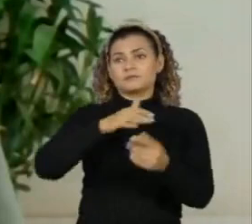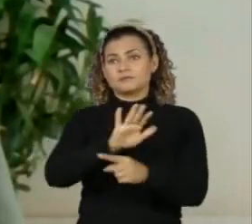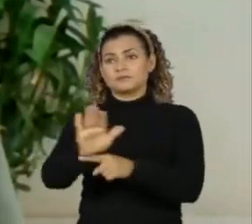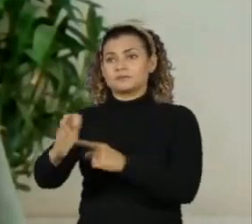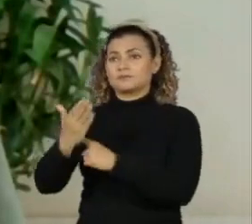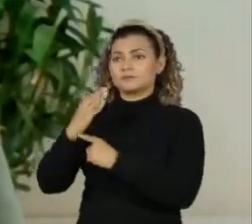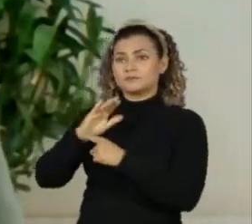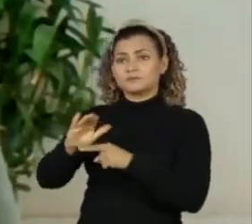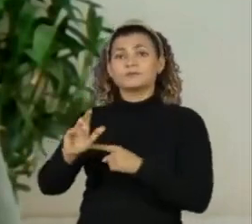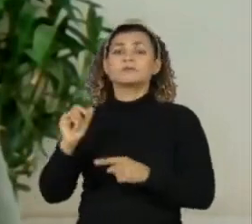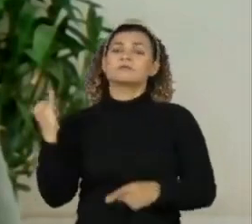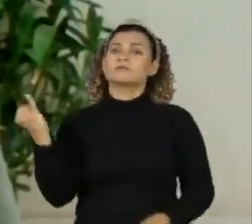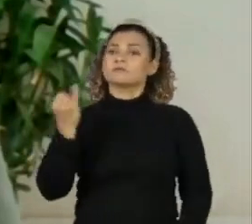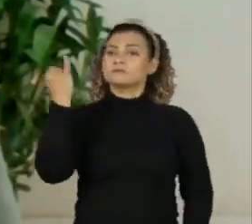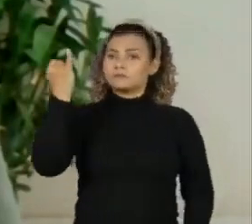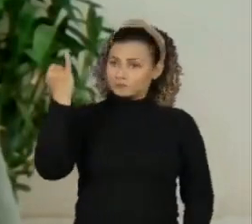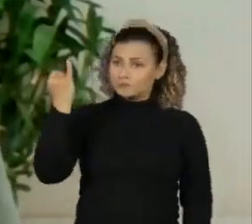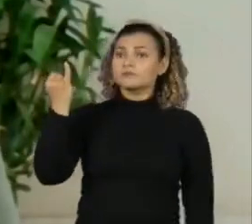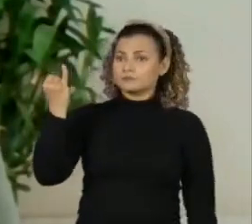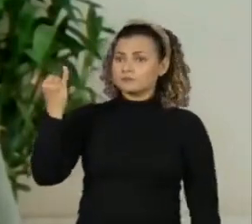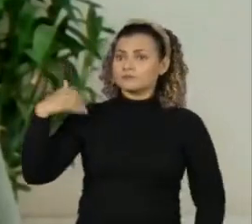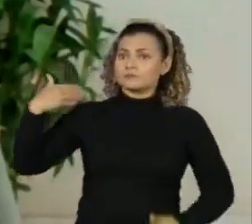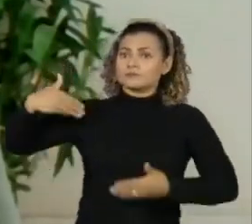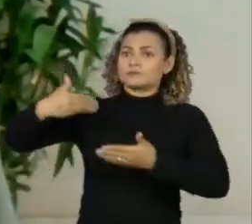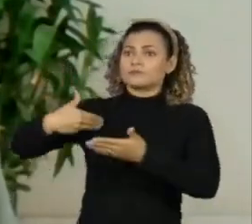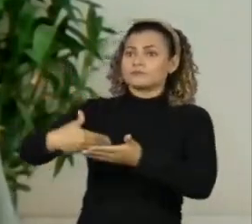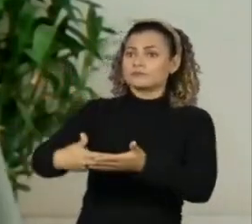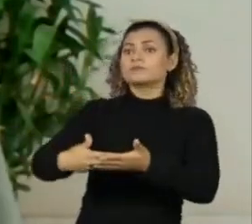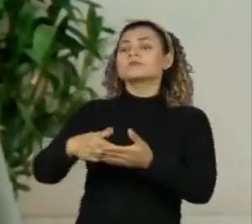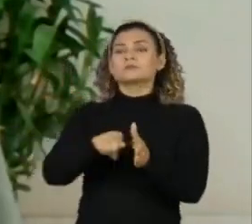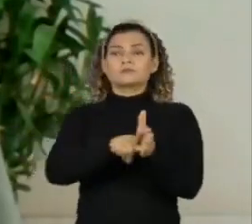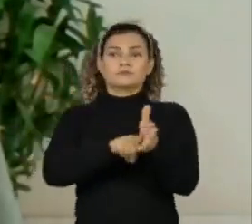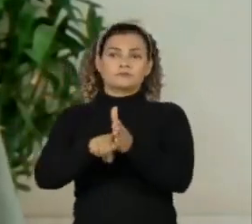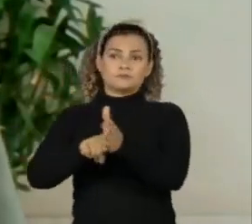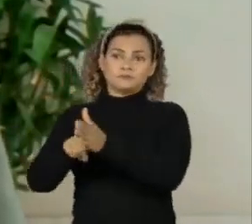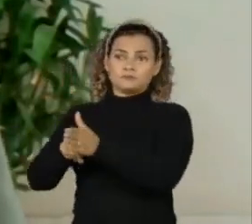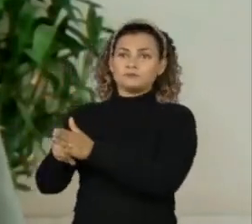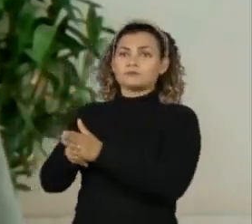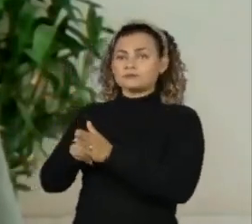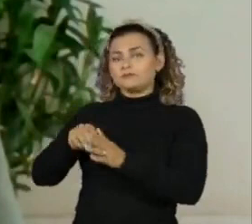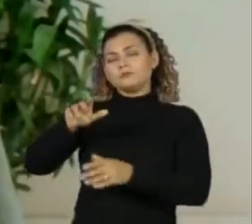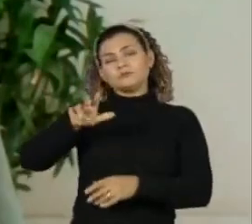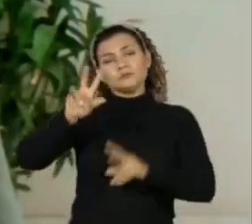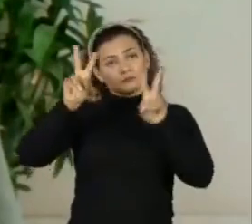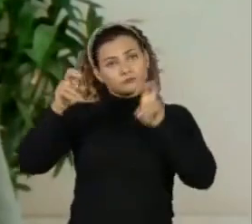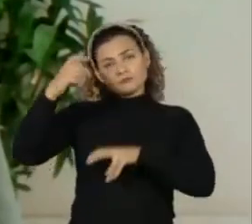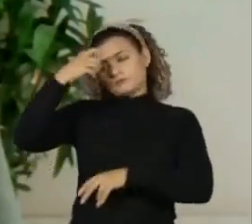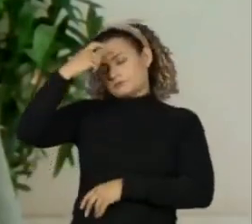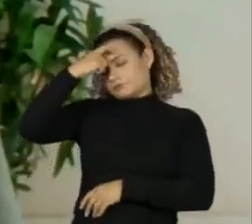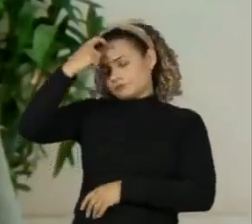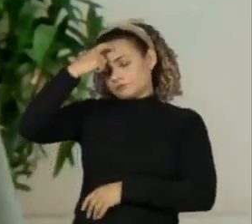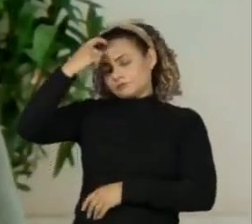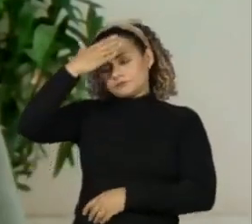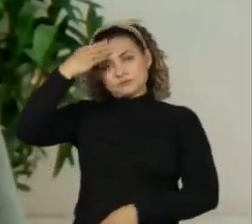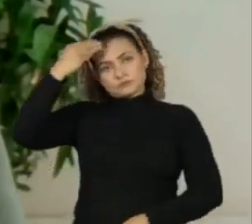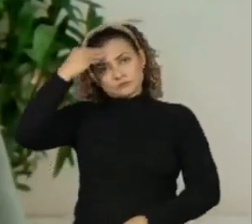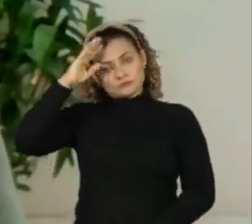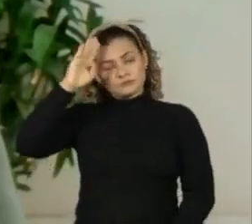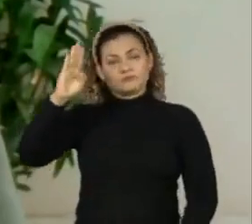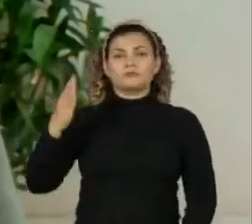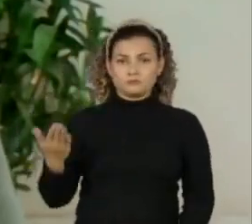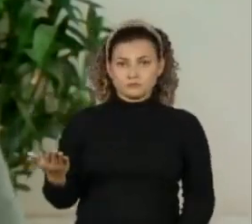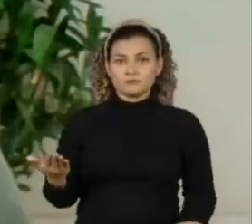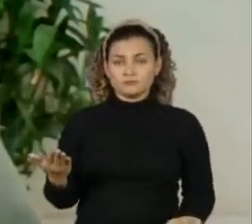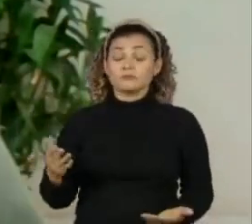de forma muito significativa nas últimas décadas para as pesquisas em demência e em doença de Alzheimer em particular.